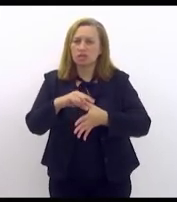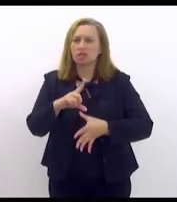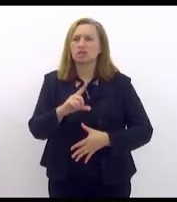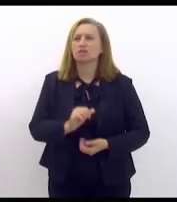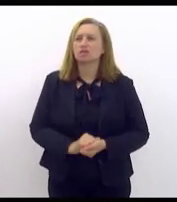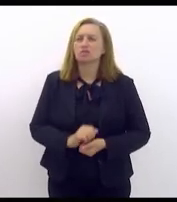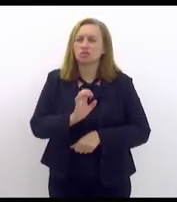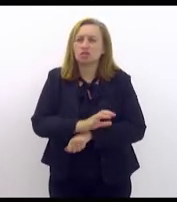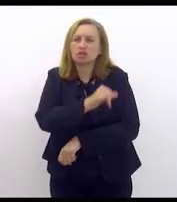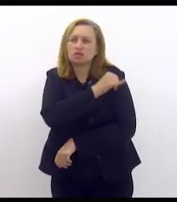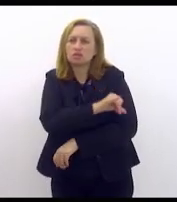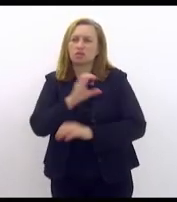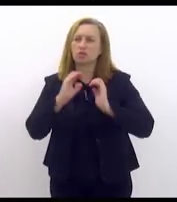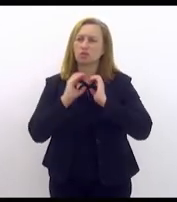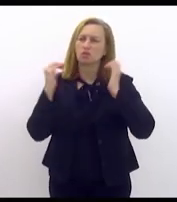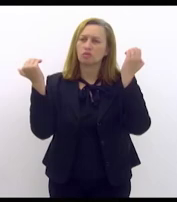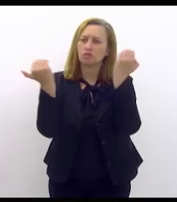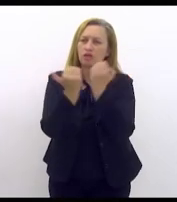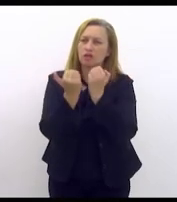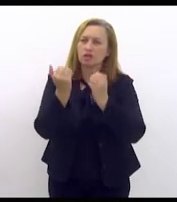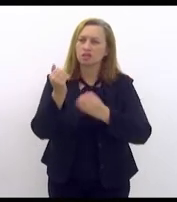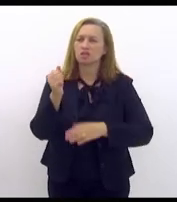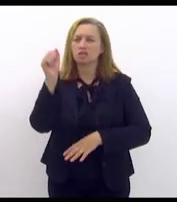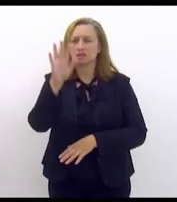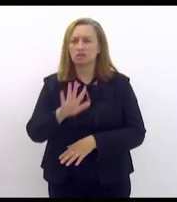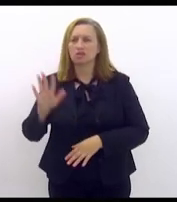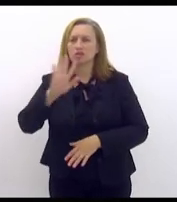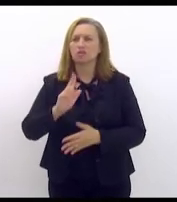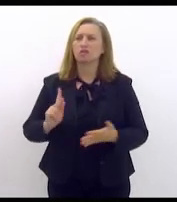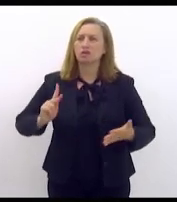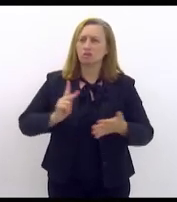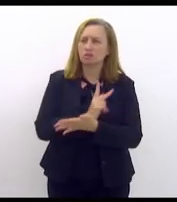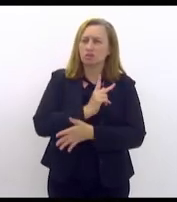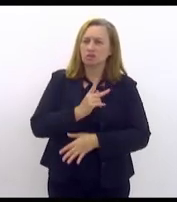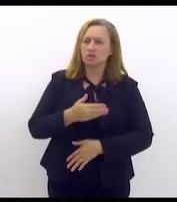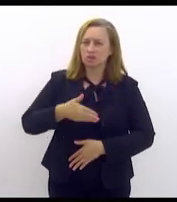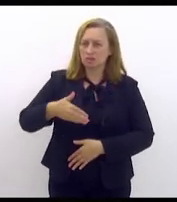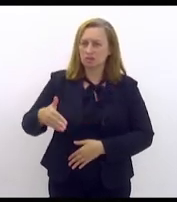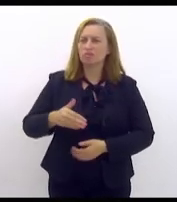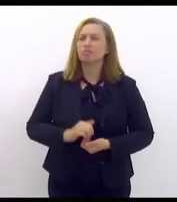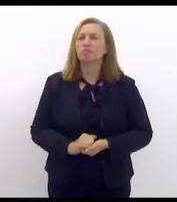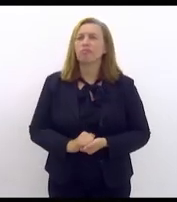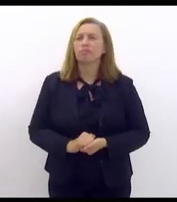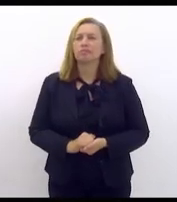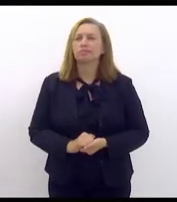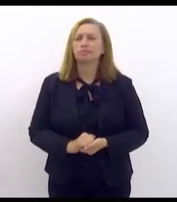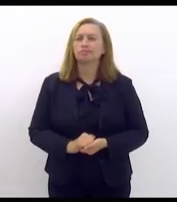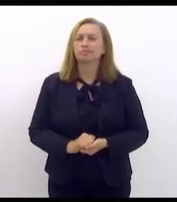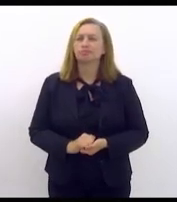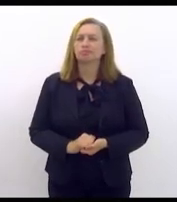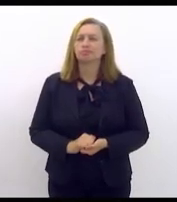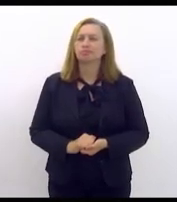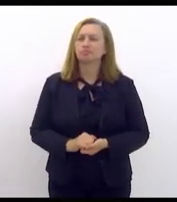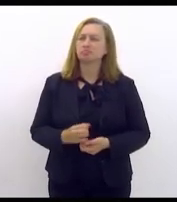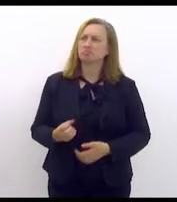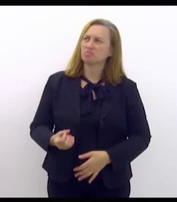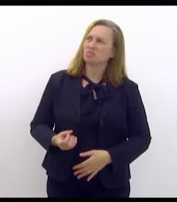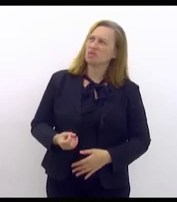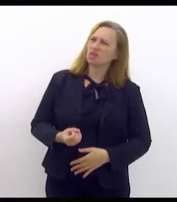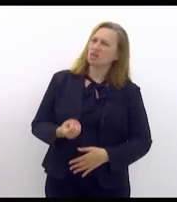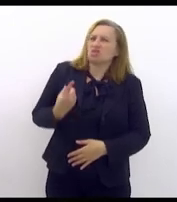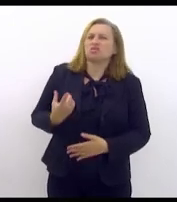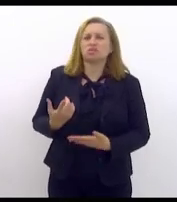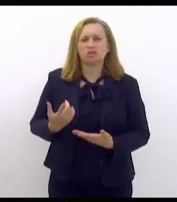a Conferência Nacional, que ainda vai ocorrer. E me causou espanto